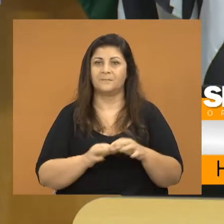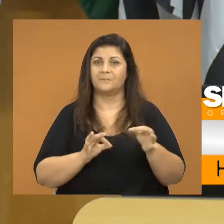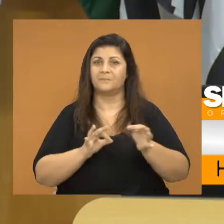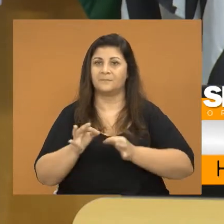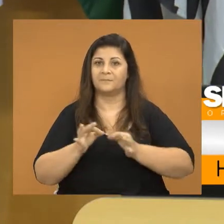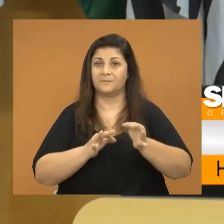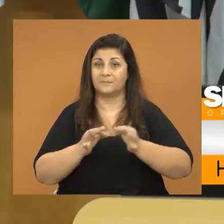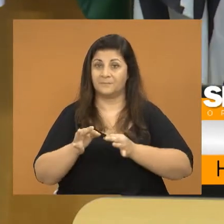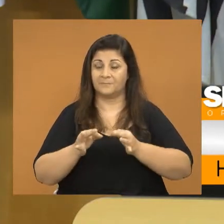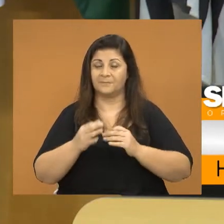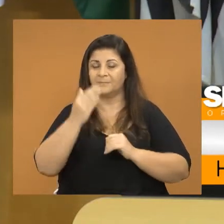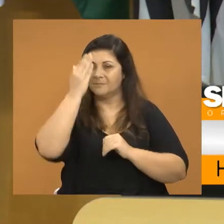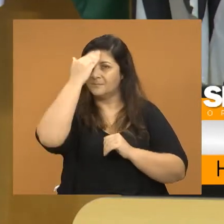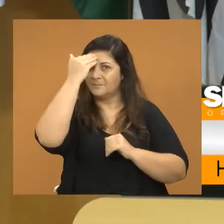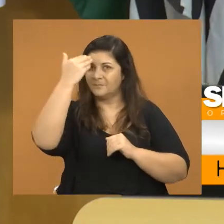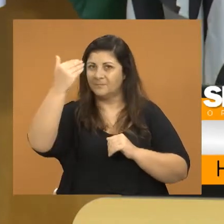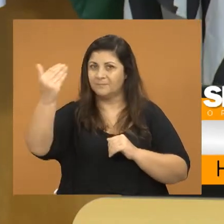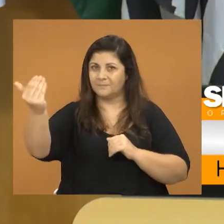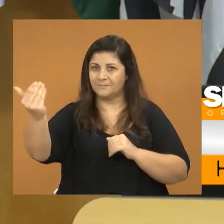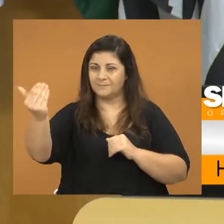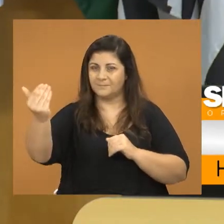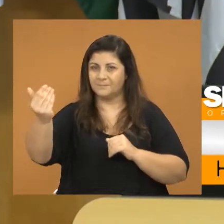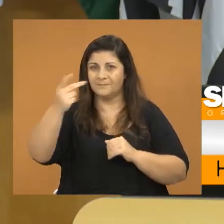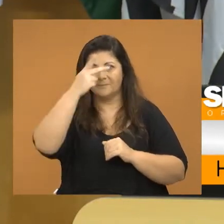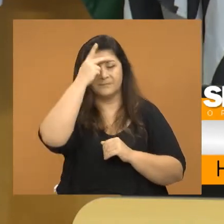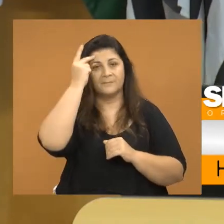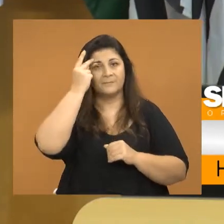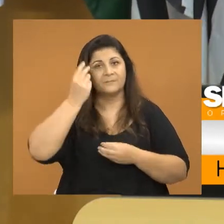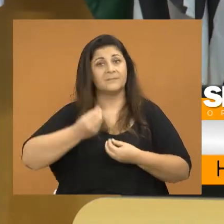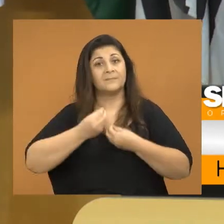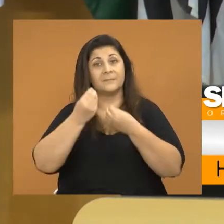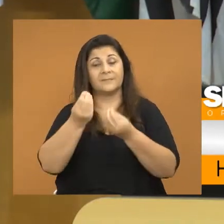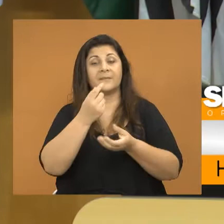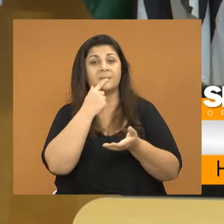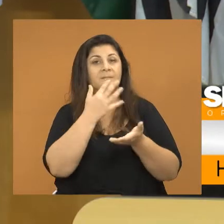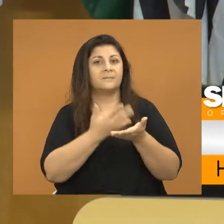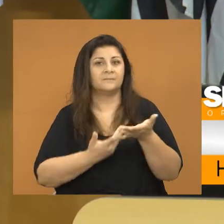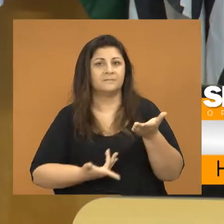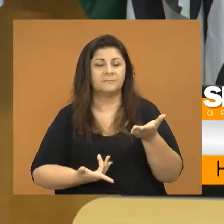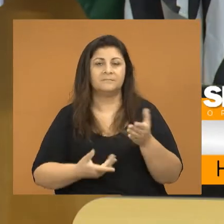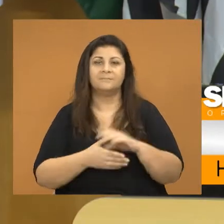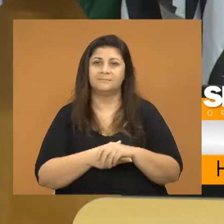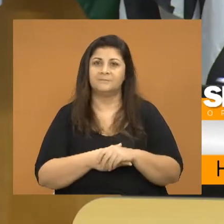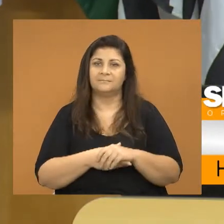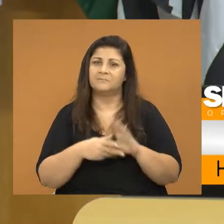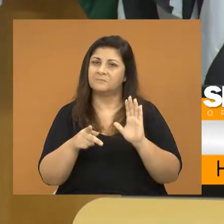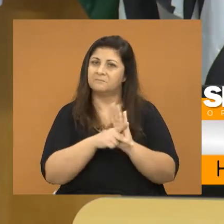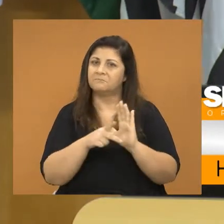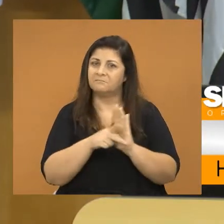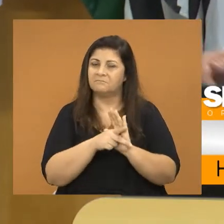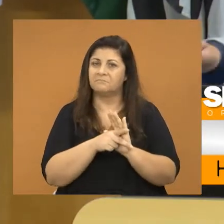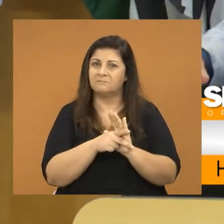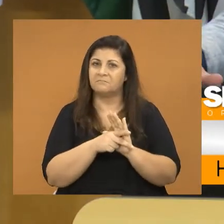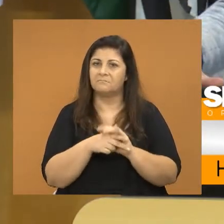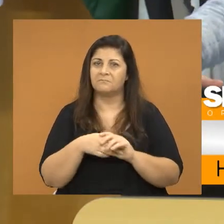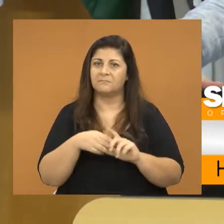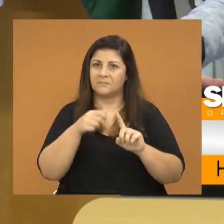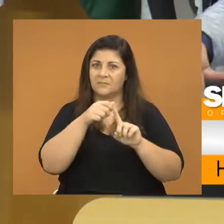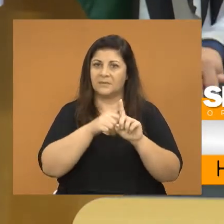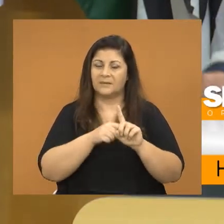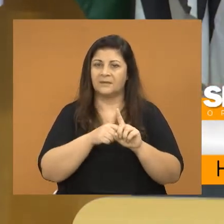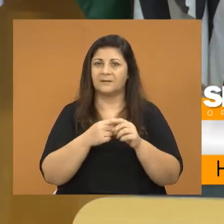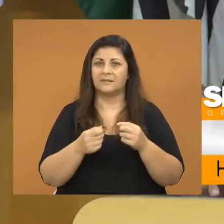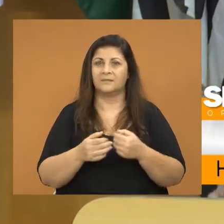sessão solene de homenagem aos doadores de sangue de Jacareí e a incluiu no calendário anual de homenagens da Câmara Municipal.